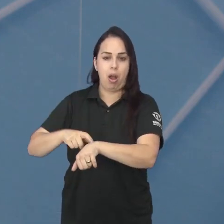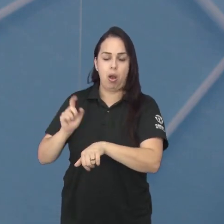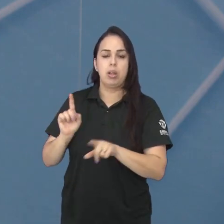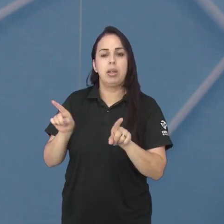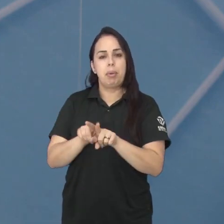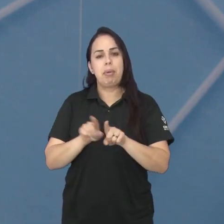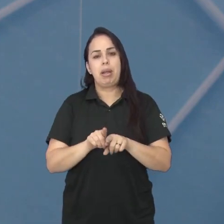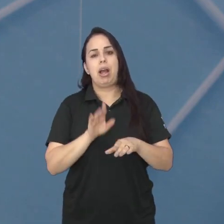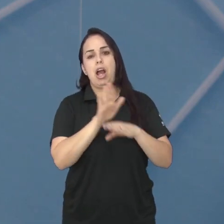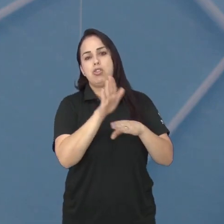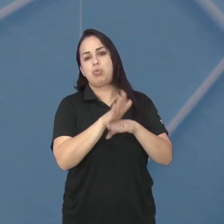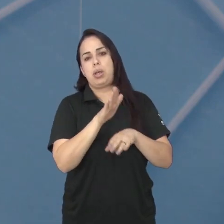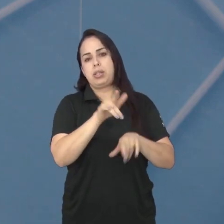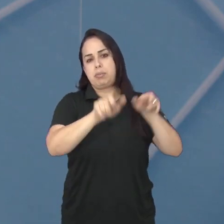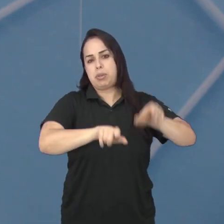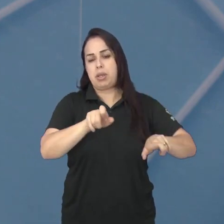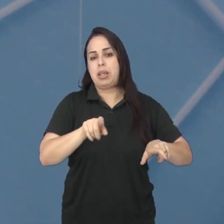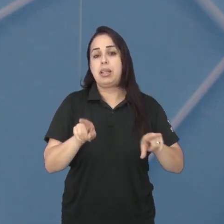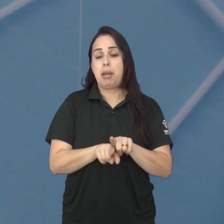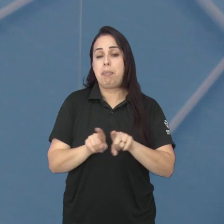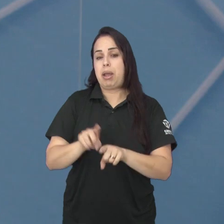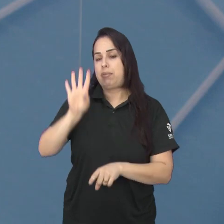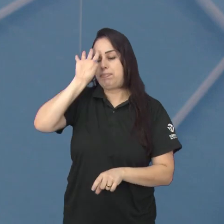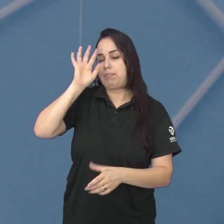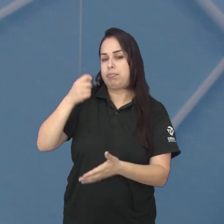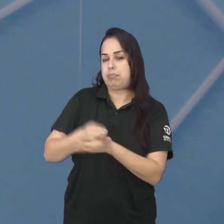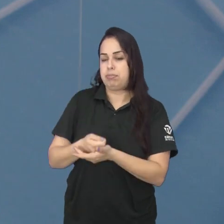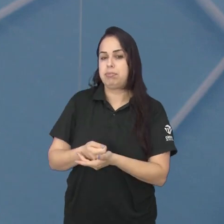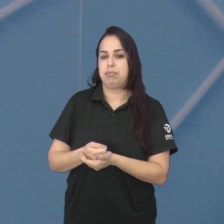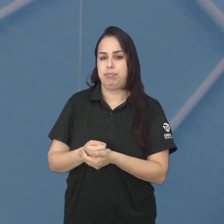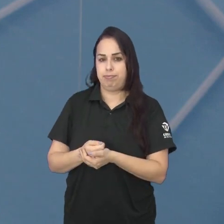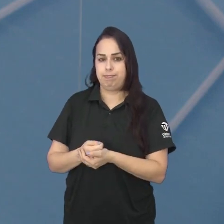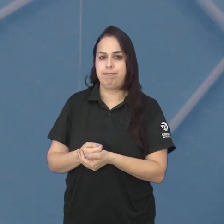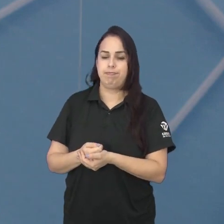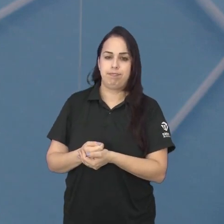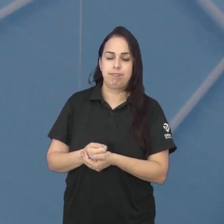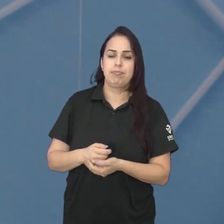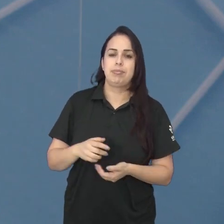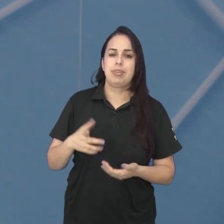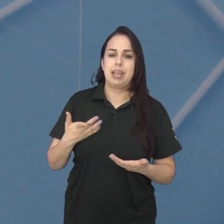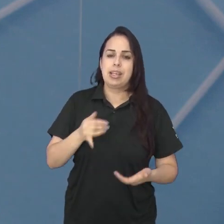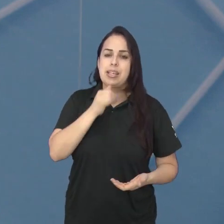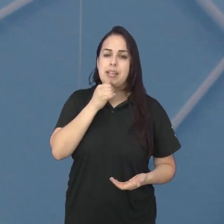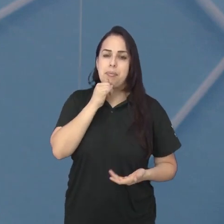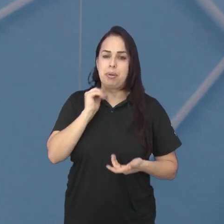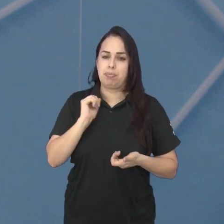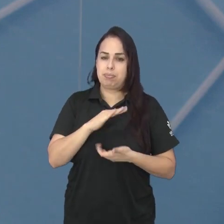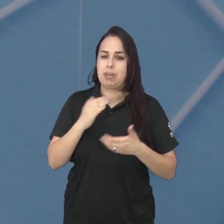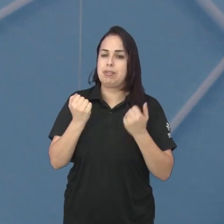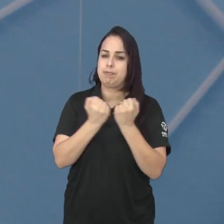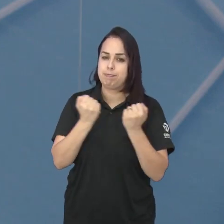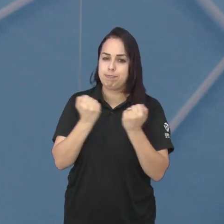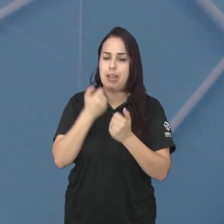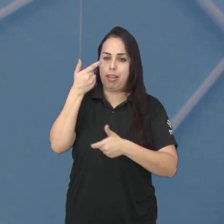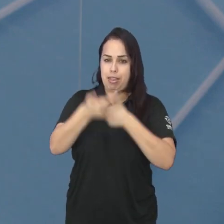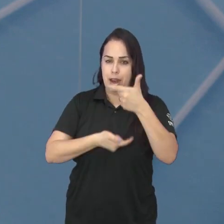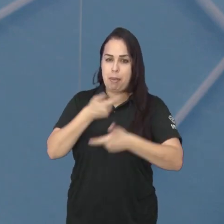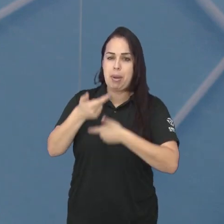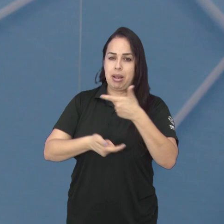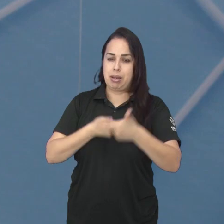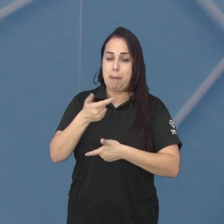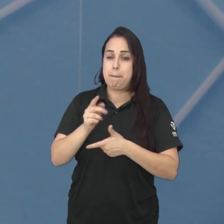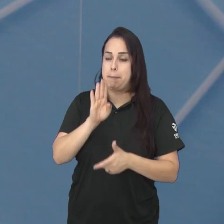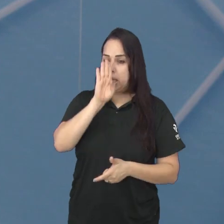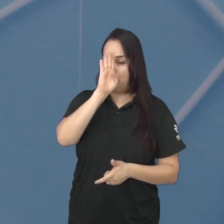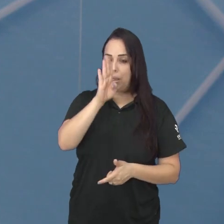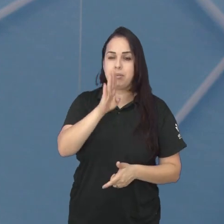vidas e até mesmo soluções para essas questões também, né? Então, a Defesa Civil tem um trabalho muito grande também, principalmente